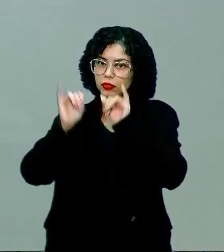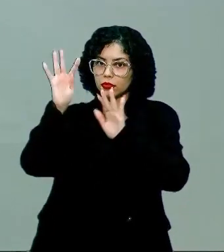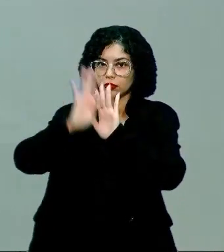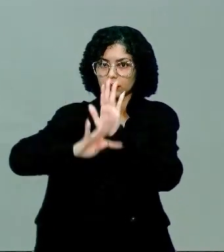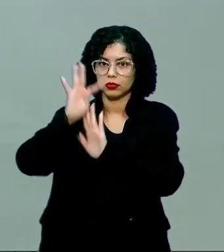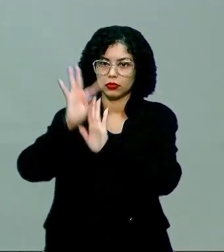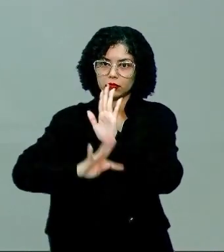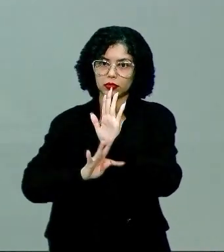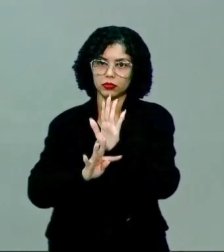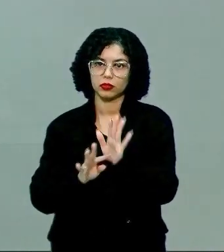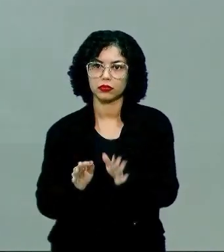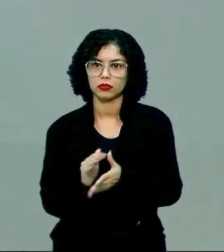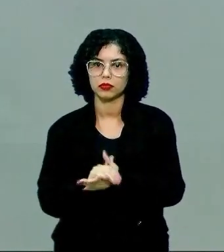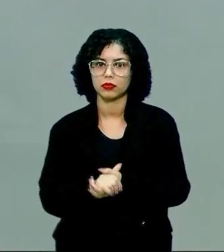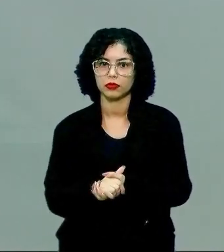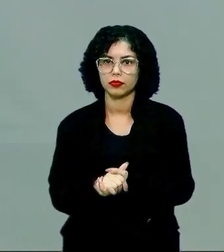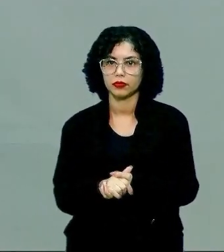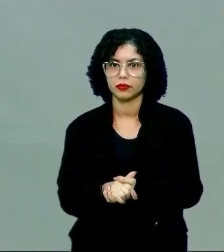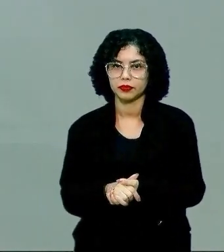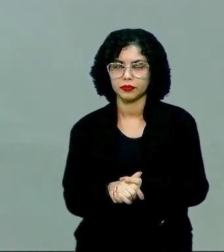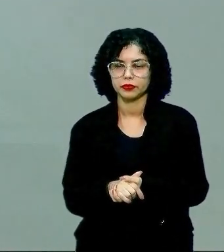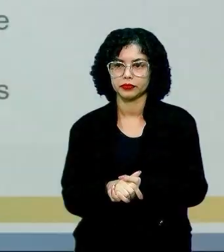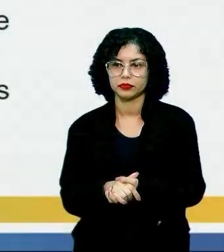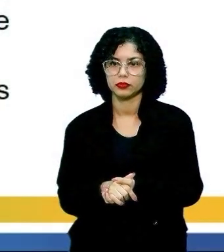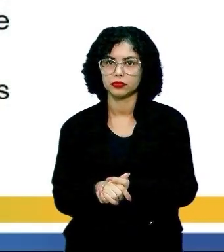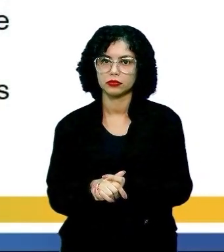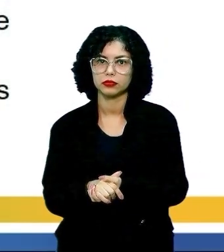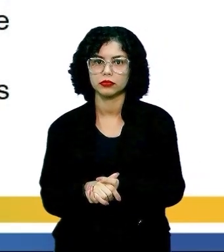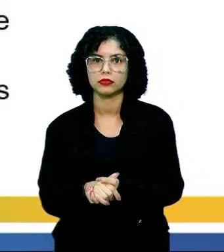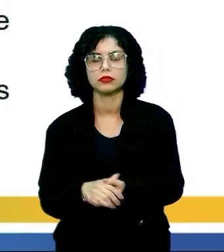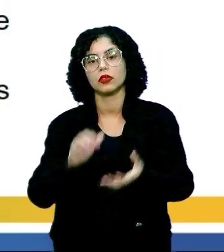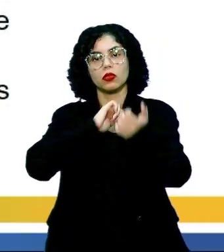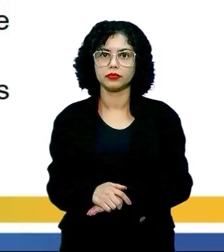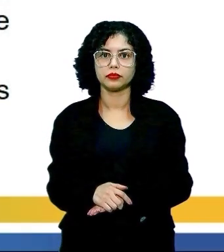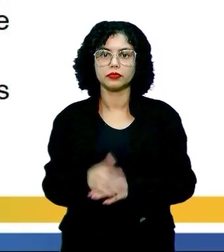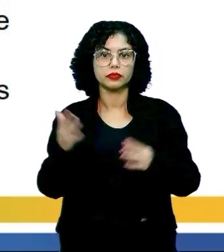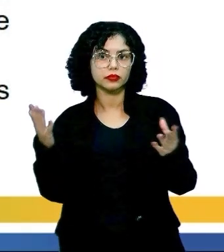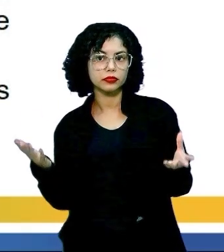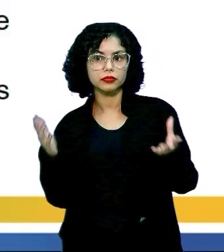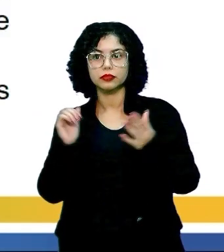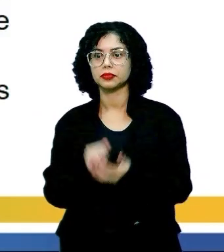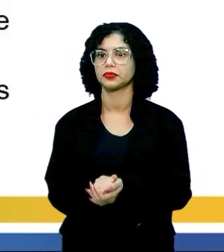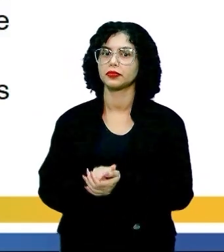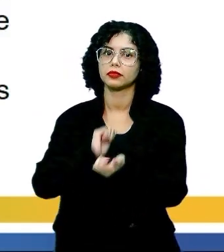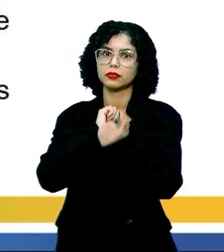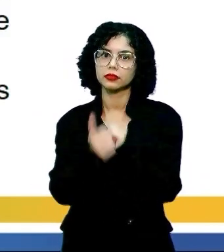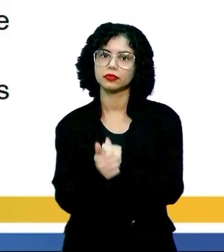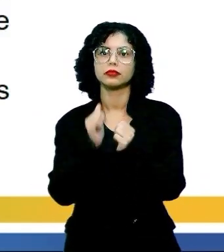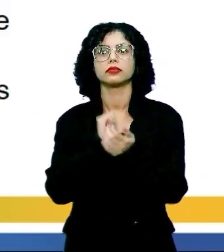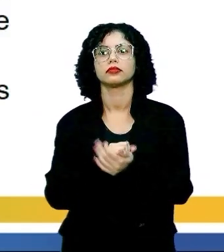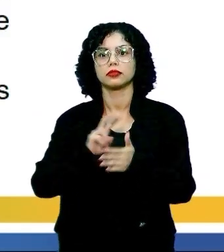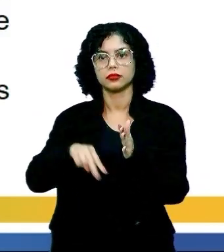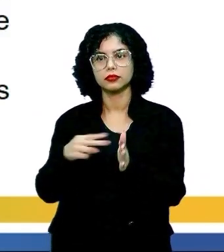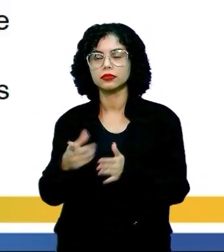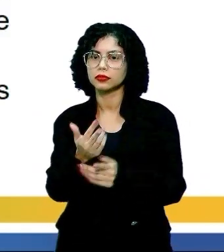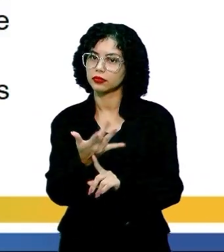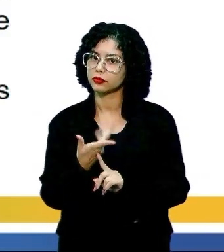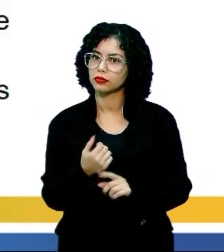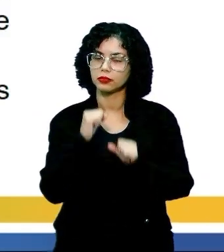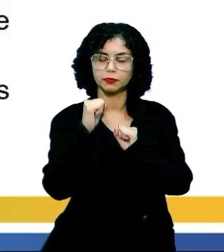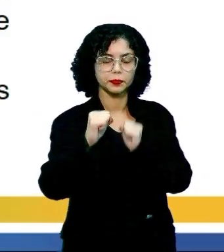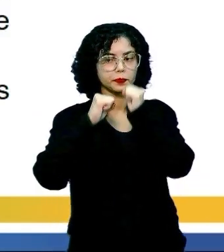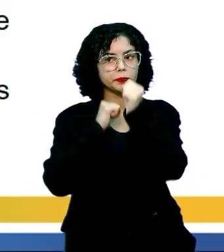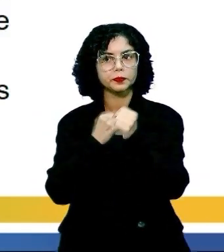no texto para saber do que está sendo realmente abordado. Então vamos lá, ó. Vamos lá. Esporte, a ginástica, a dança,